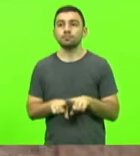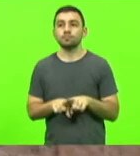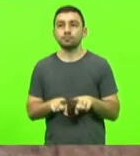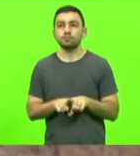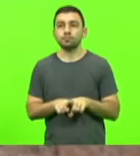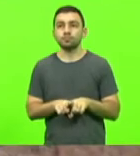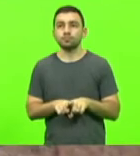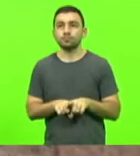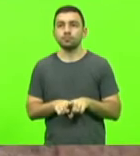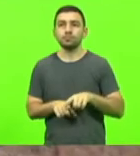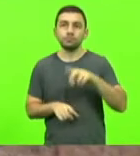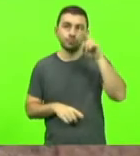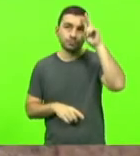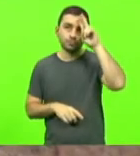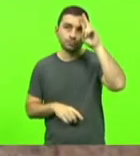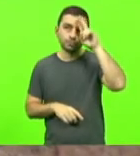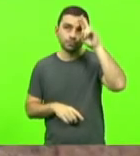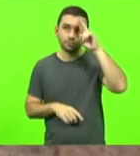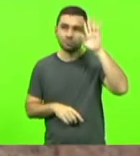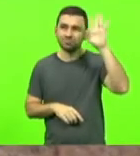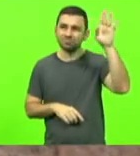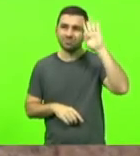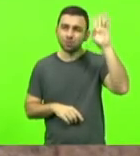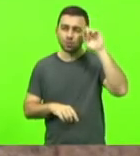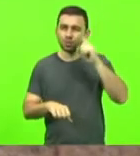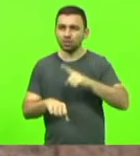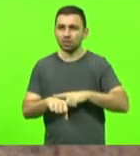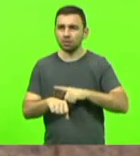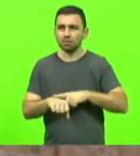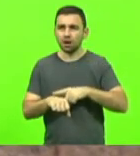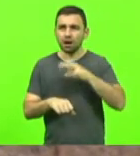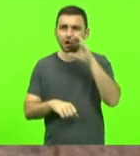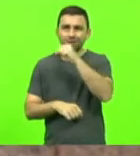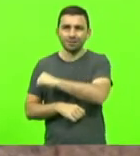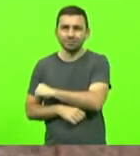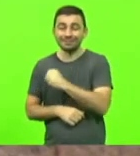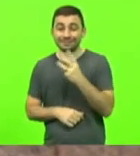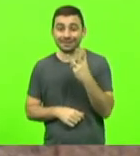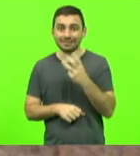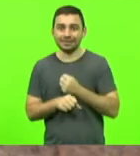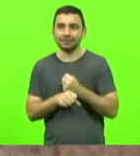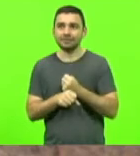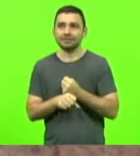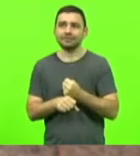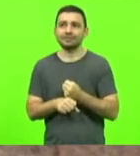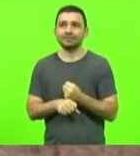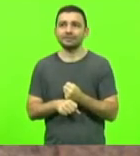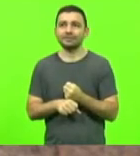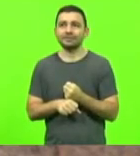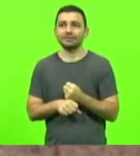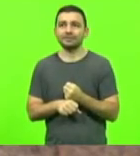Também lembrar que estava pensando, meu Deus, como o tempo passa, né? 3 anos já se passaram, parece que